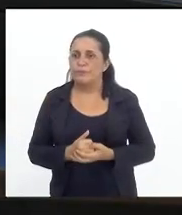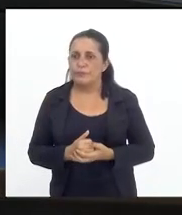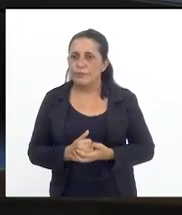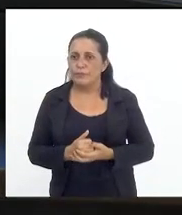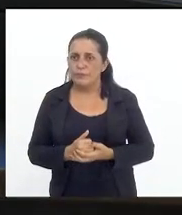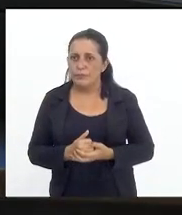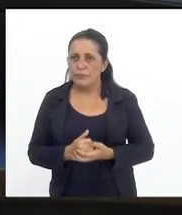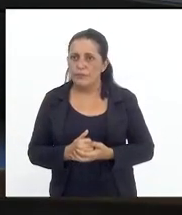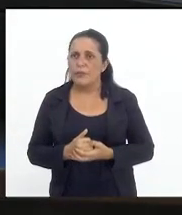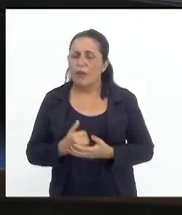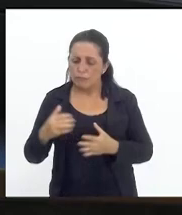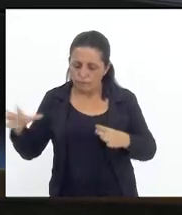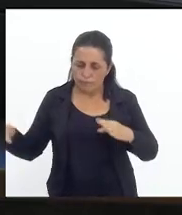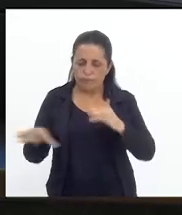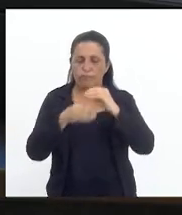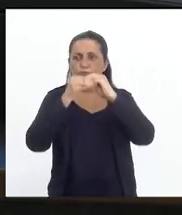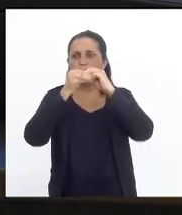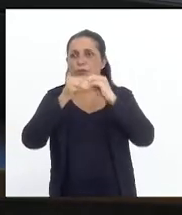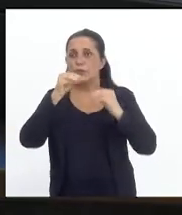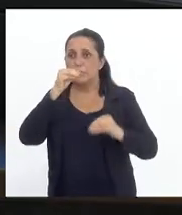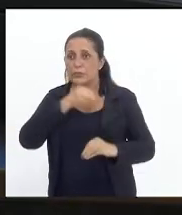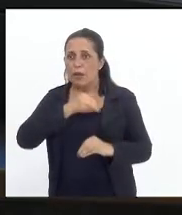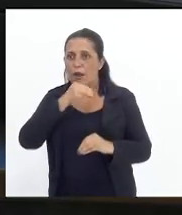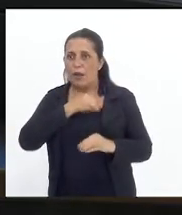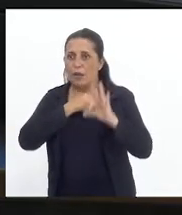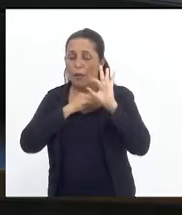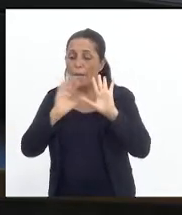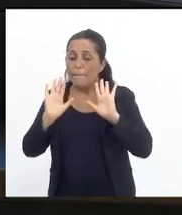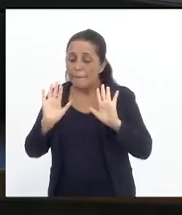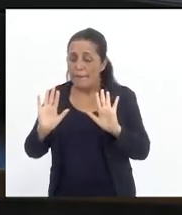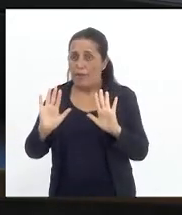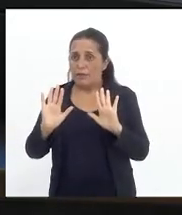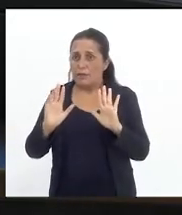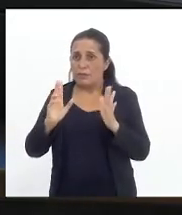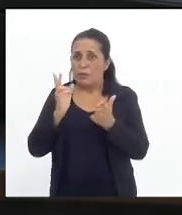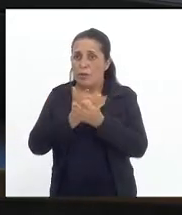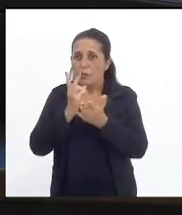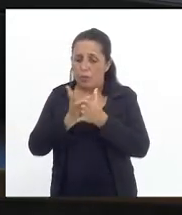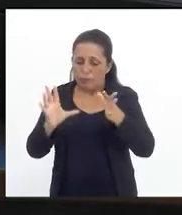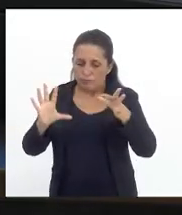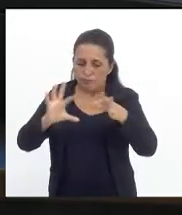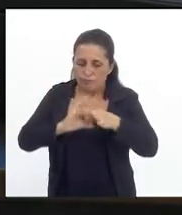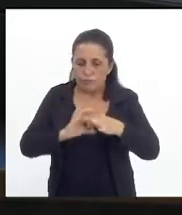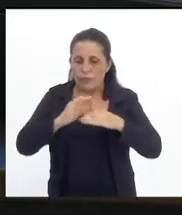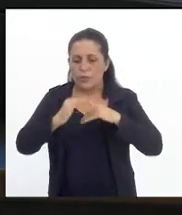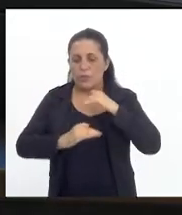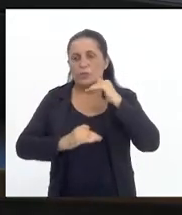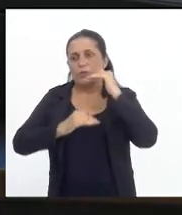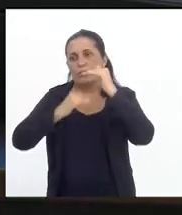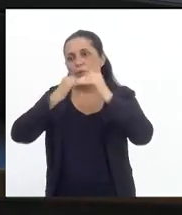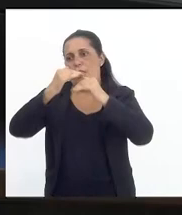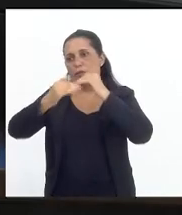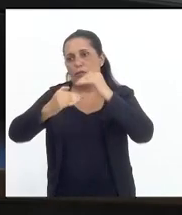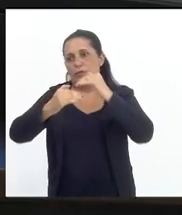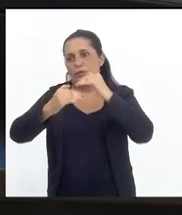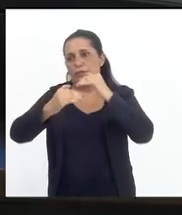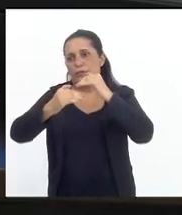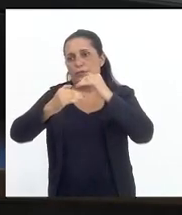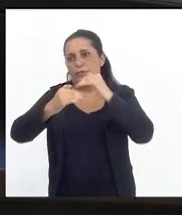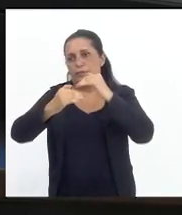a recomposição salarial mas que esteja ao mesmo tempo atrelado a esse crescimento que trará